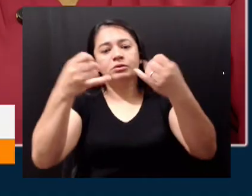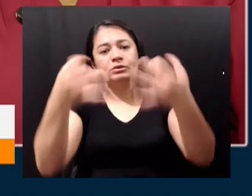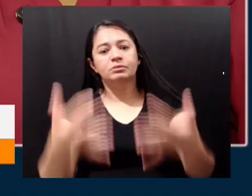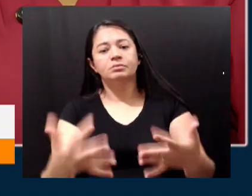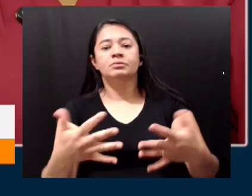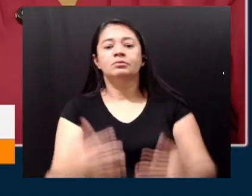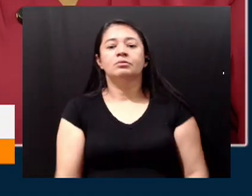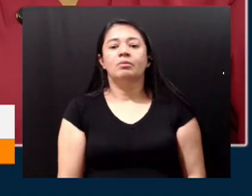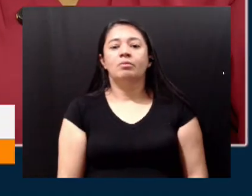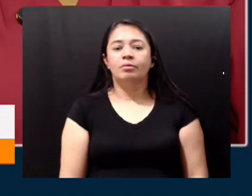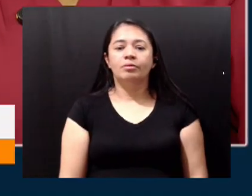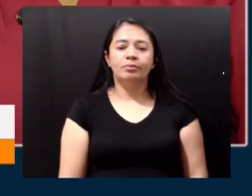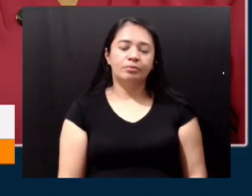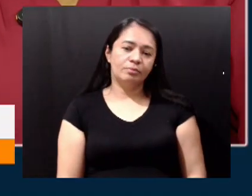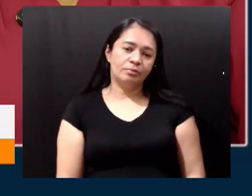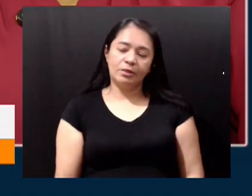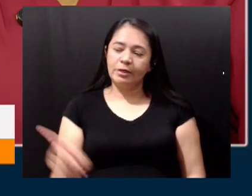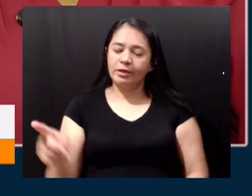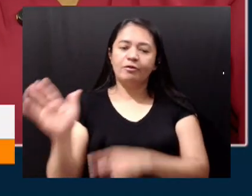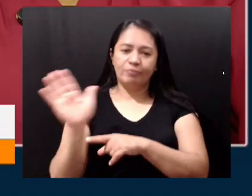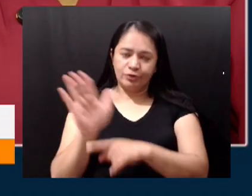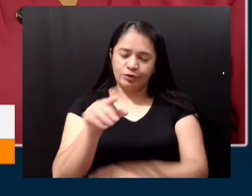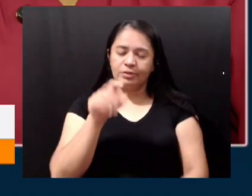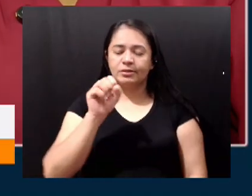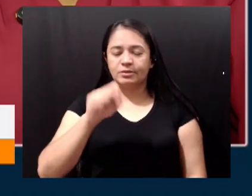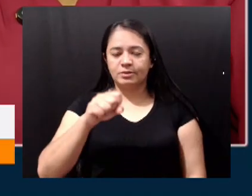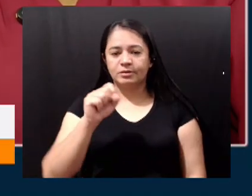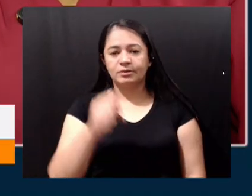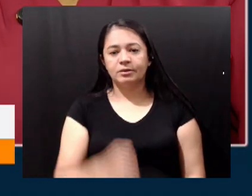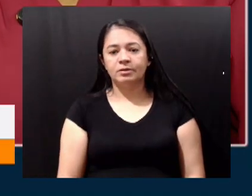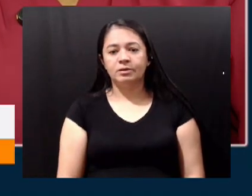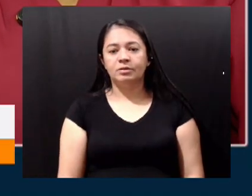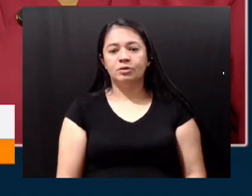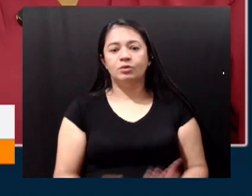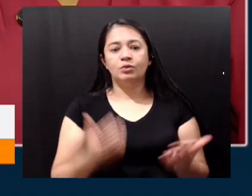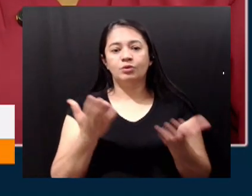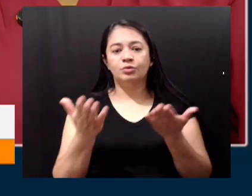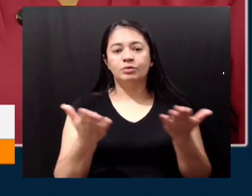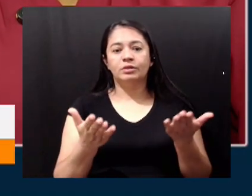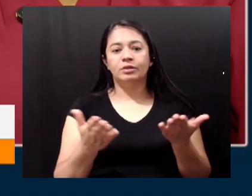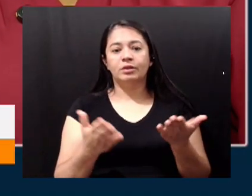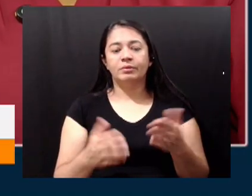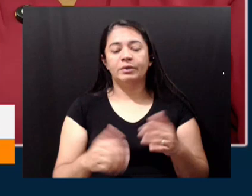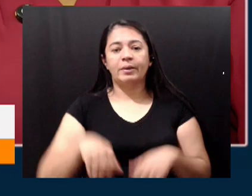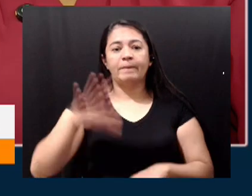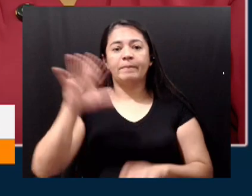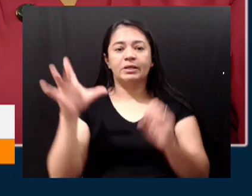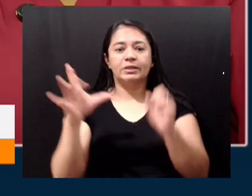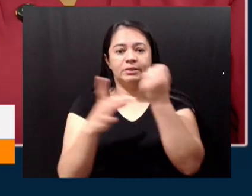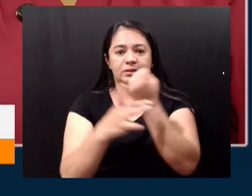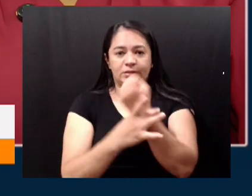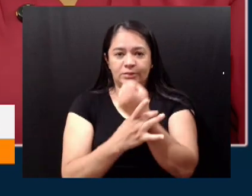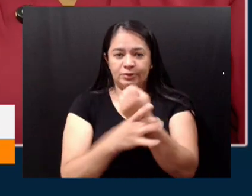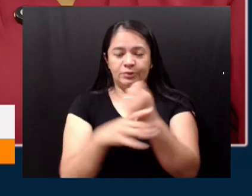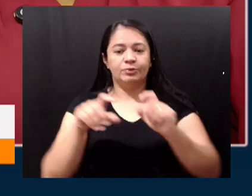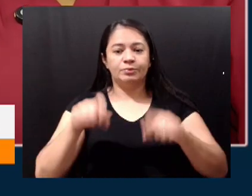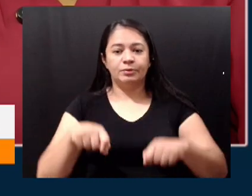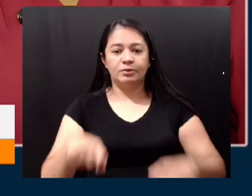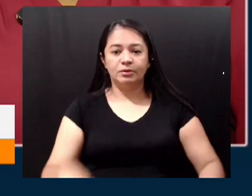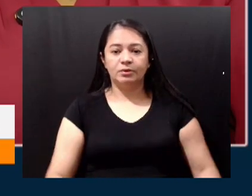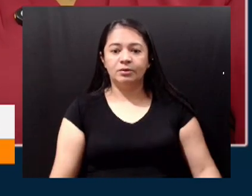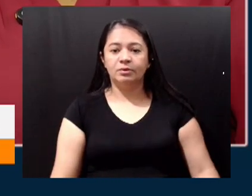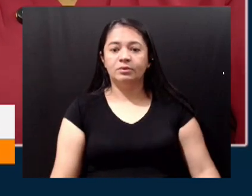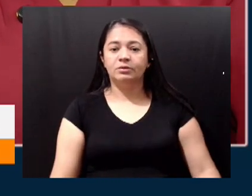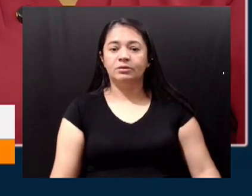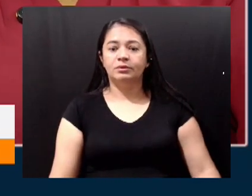poder colaborar, vai contribuir para que o tratamento ele seja o mais seguro e mais efetivo possível. Nossa, muito importante essa